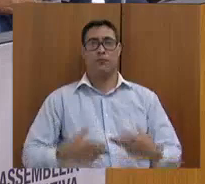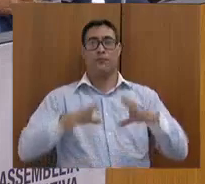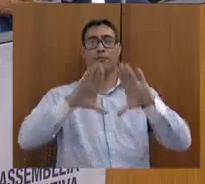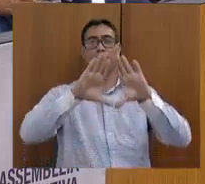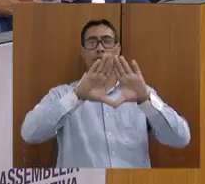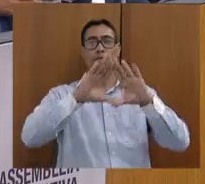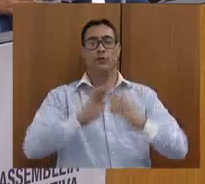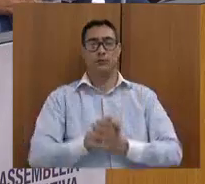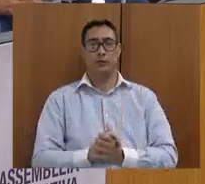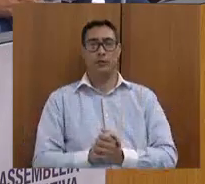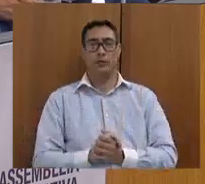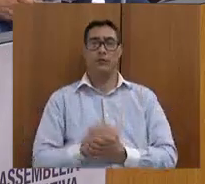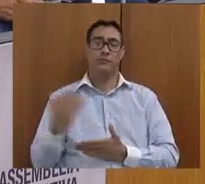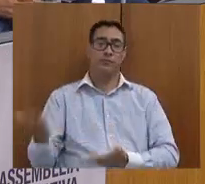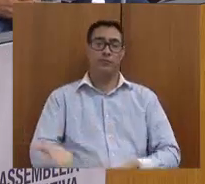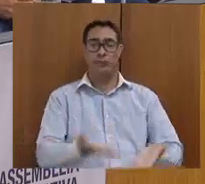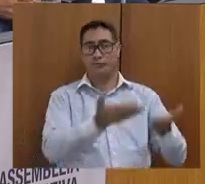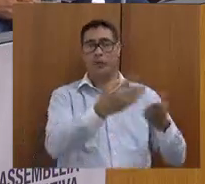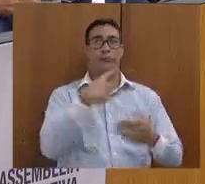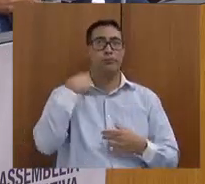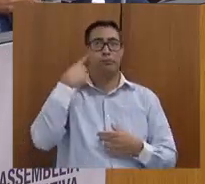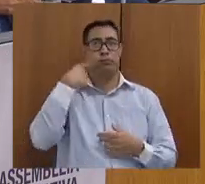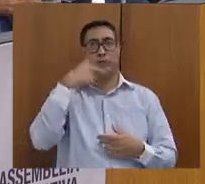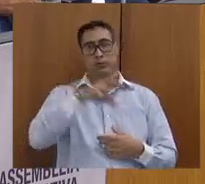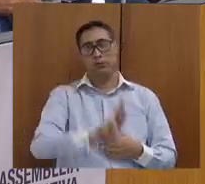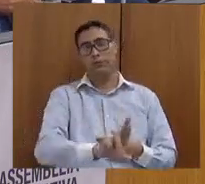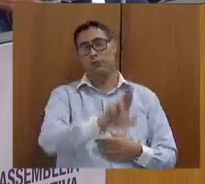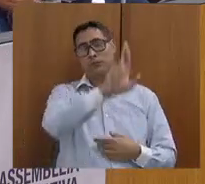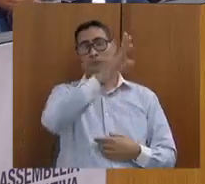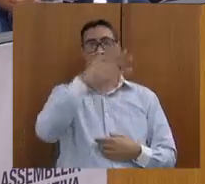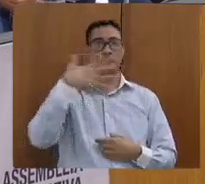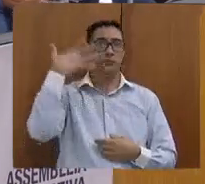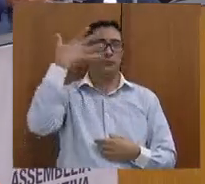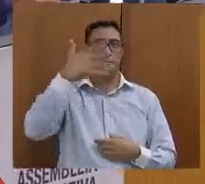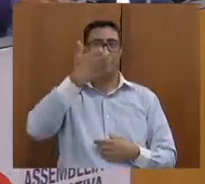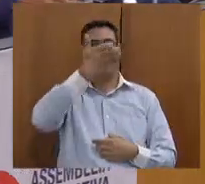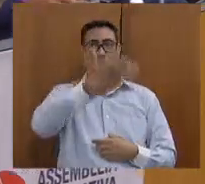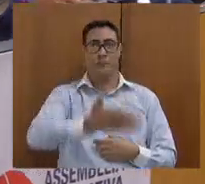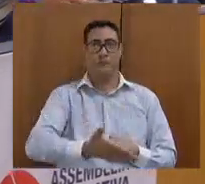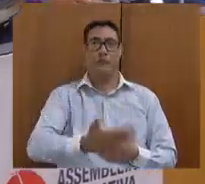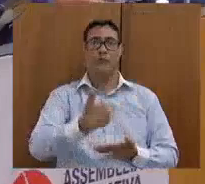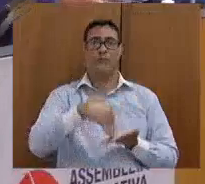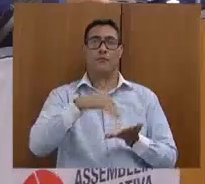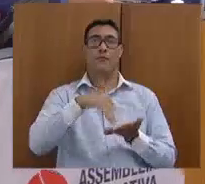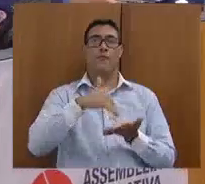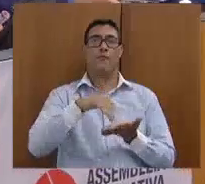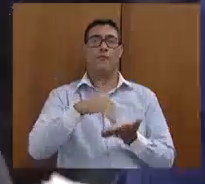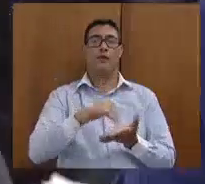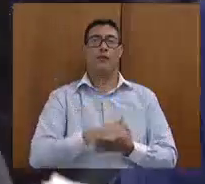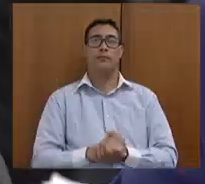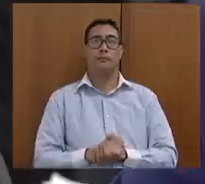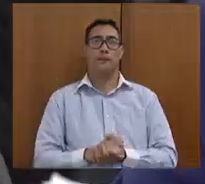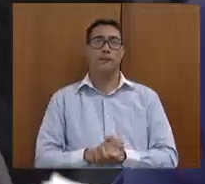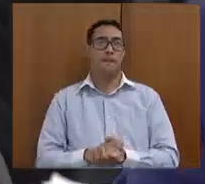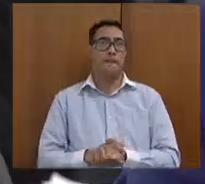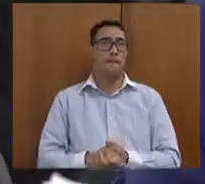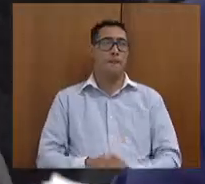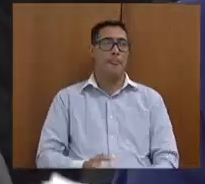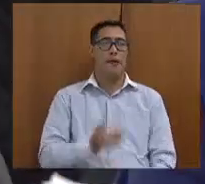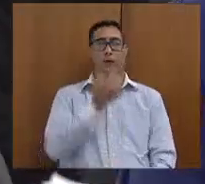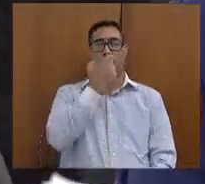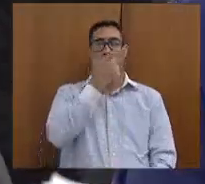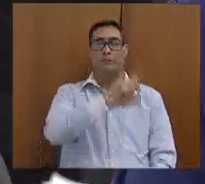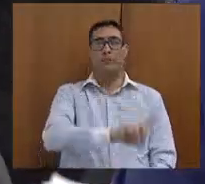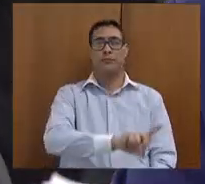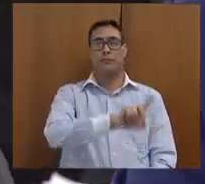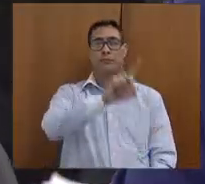Legislativa um passo a palavra deputada para suas considerações e questionamentos ao secretário Bom dia a todos